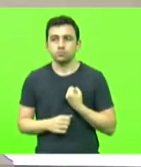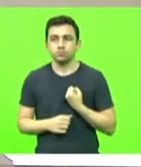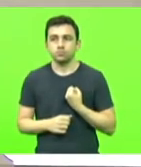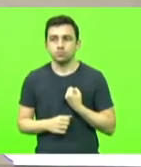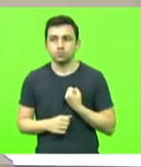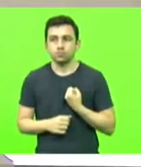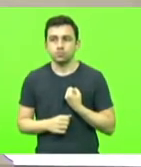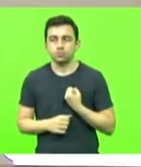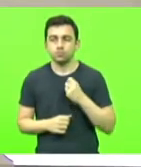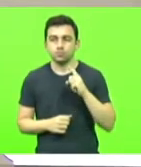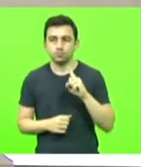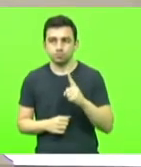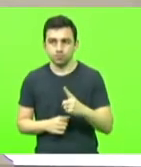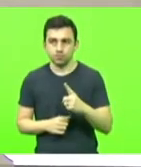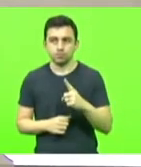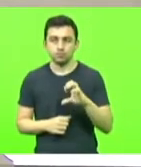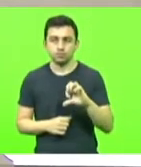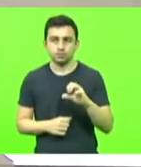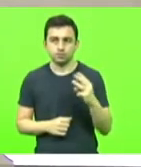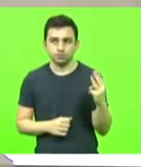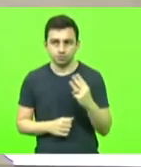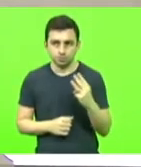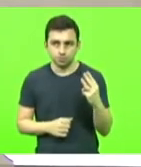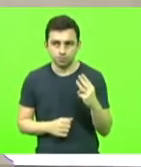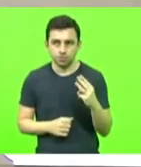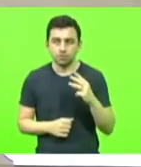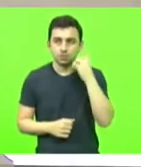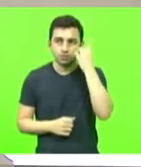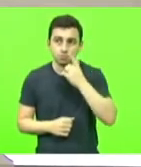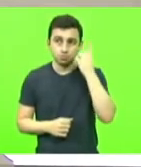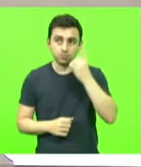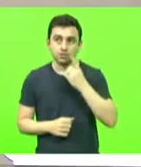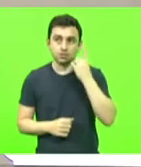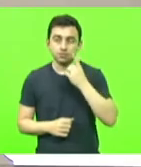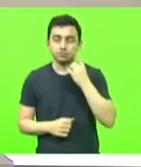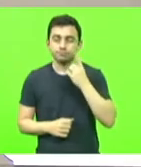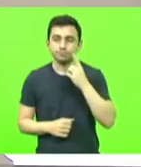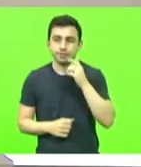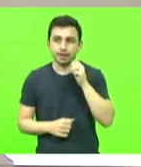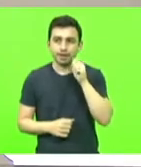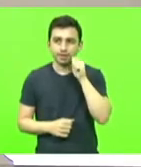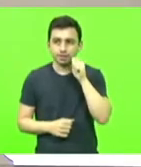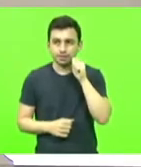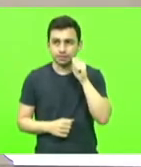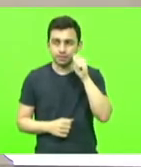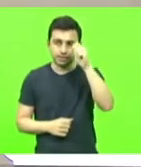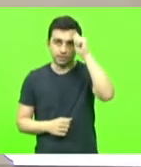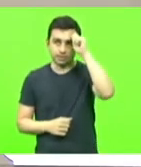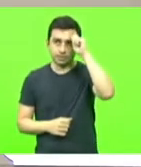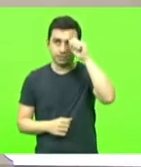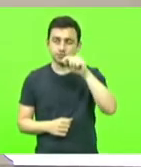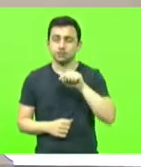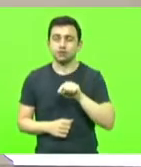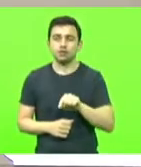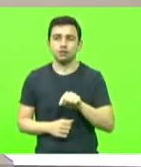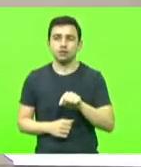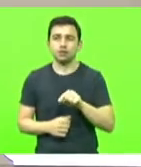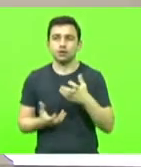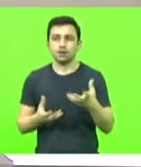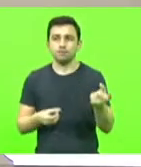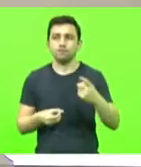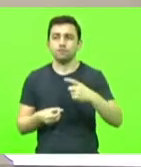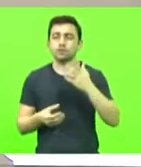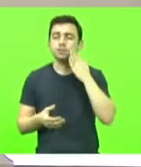Requerimento 1933, deputado Adrianinho, requer informações acerca do retorno das